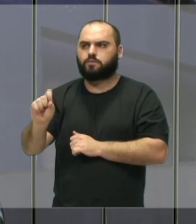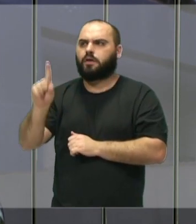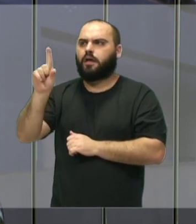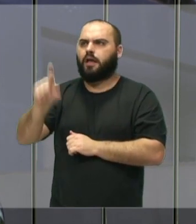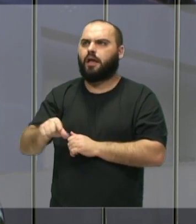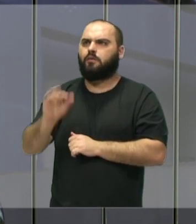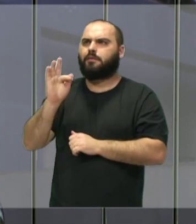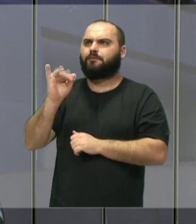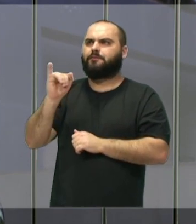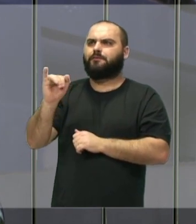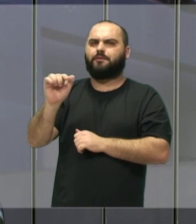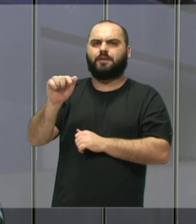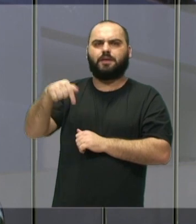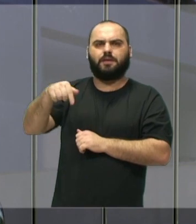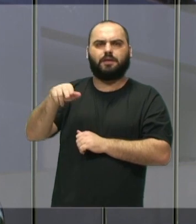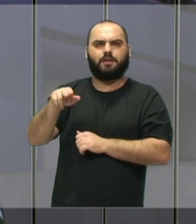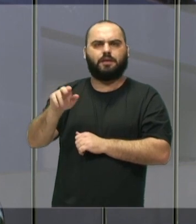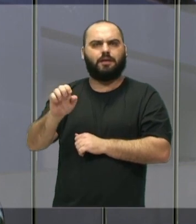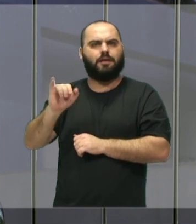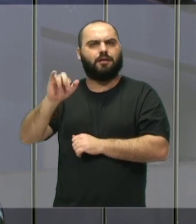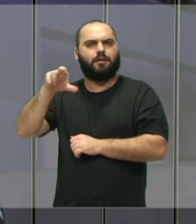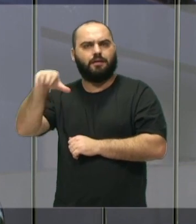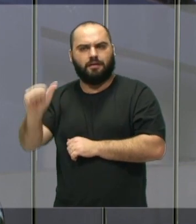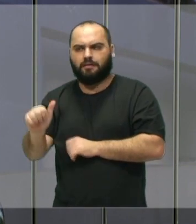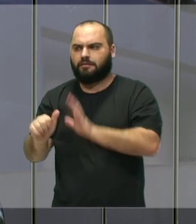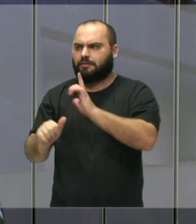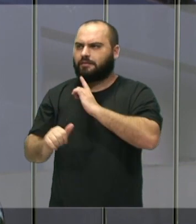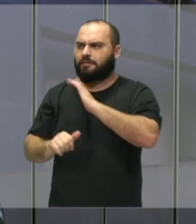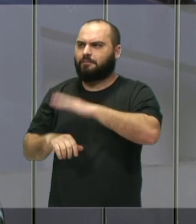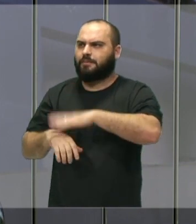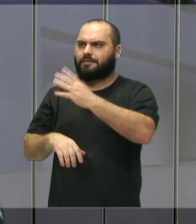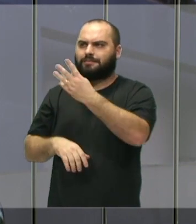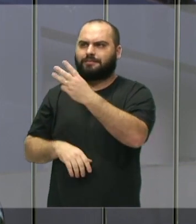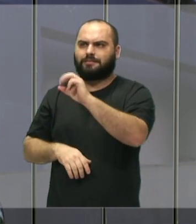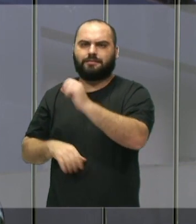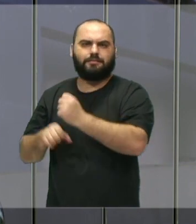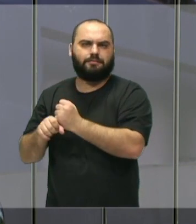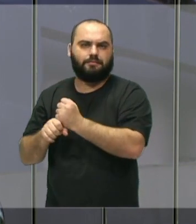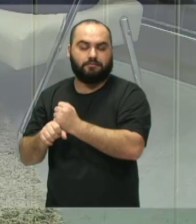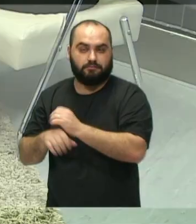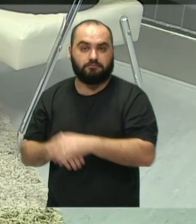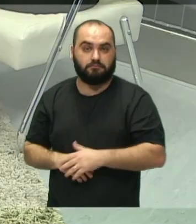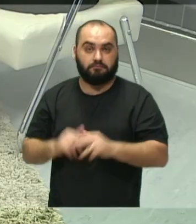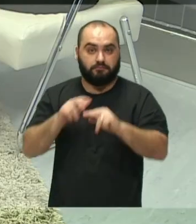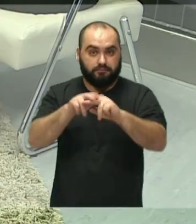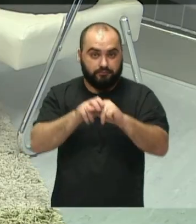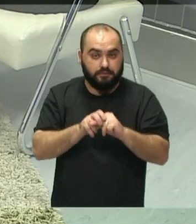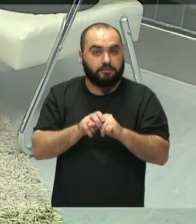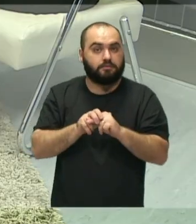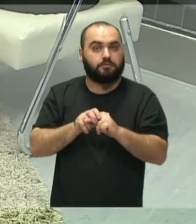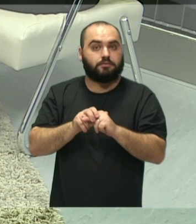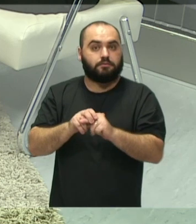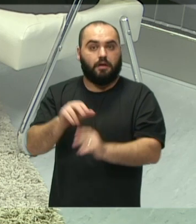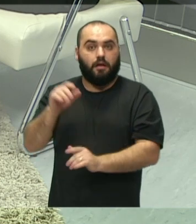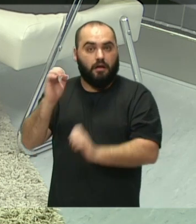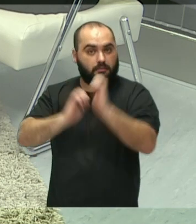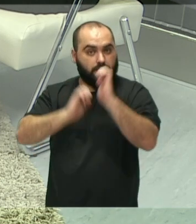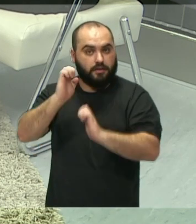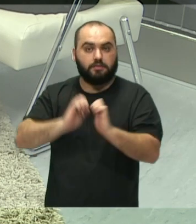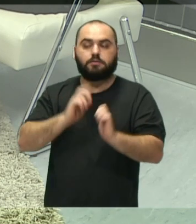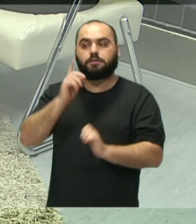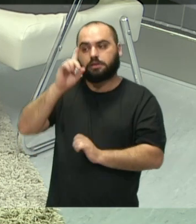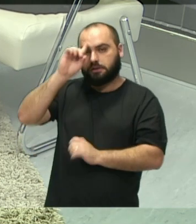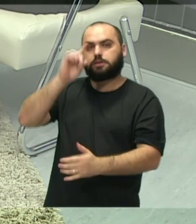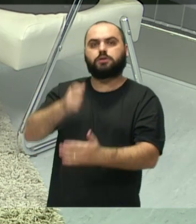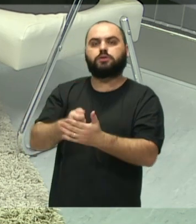tem 25 a 30 anos, e a construtora Claros decidiu transplantar essa árvore, e